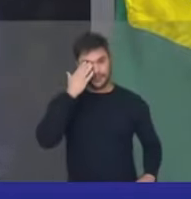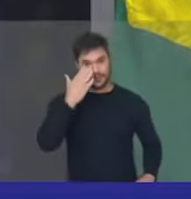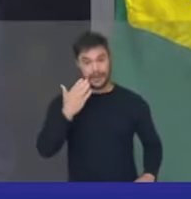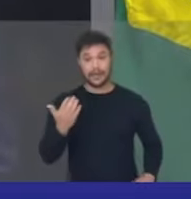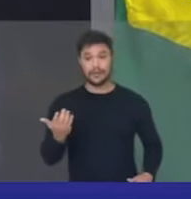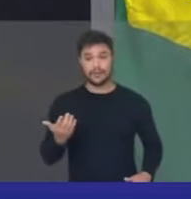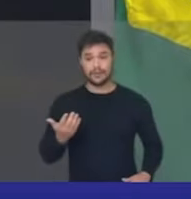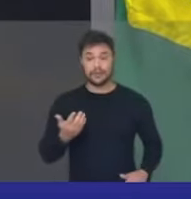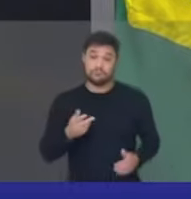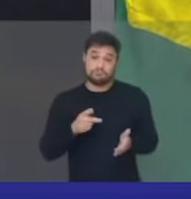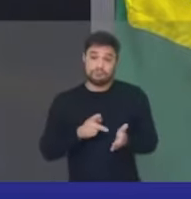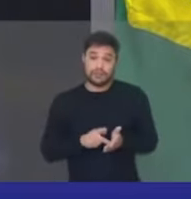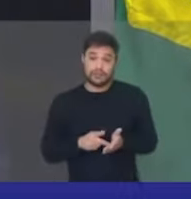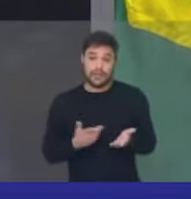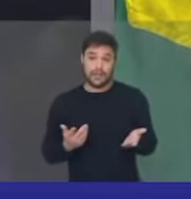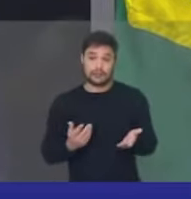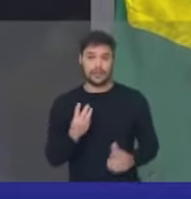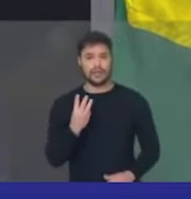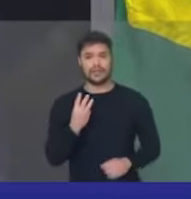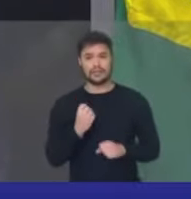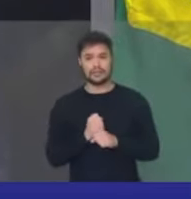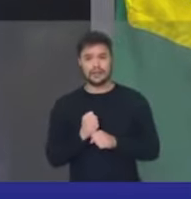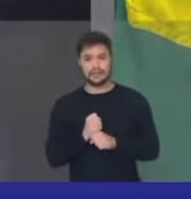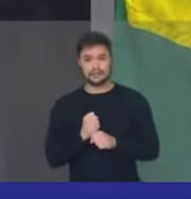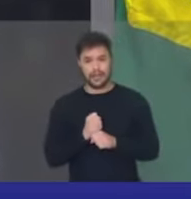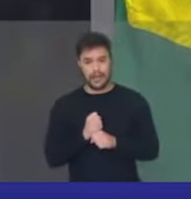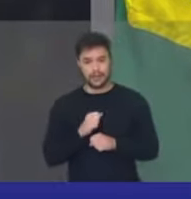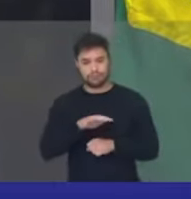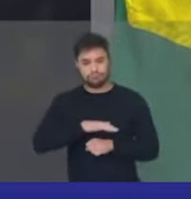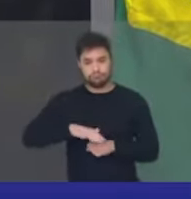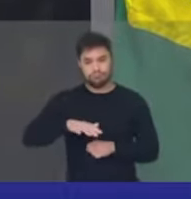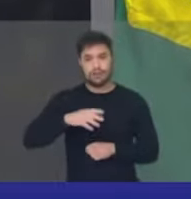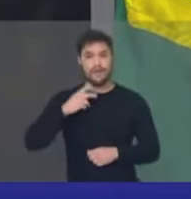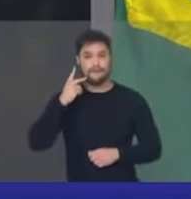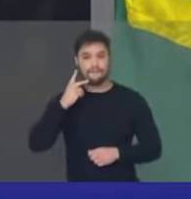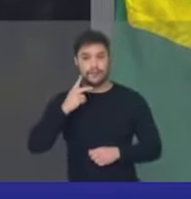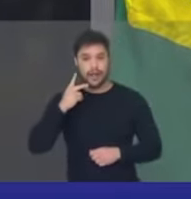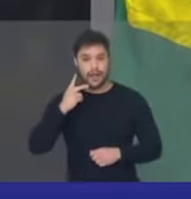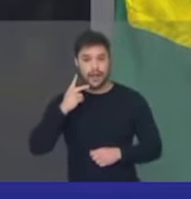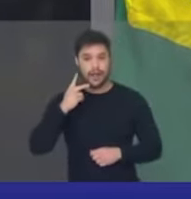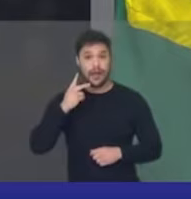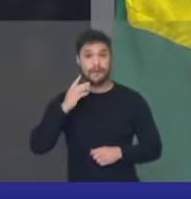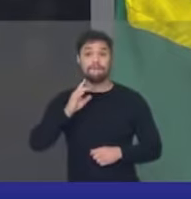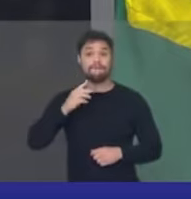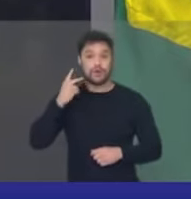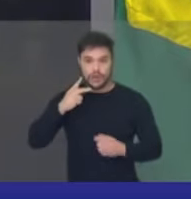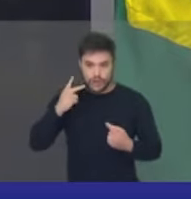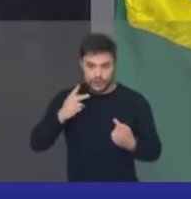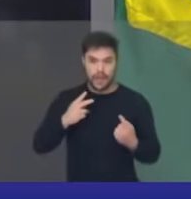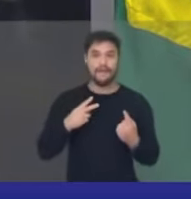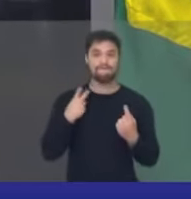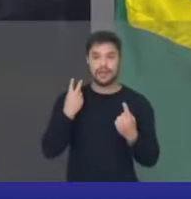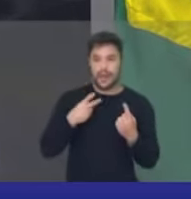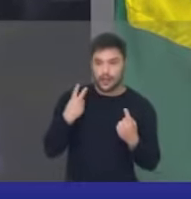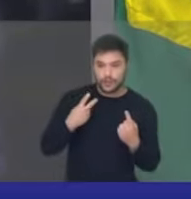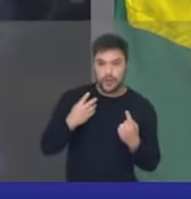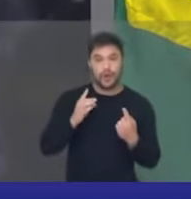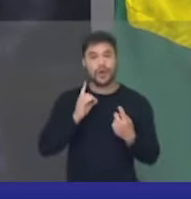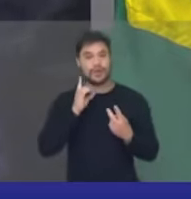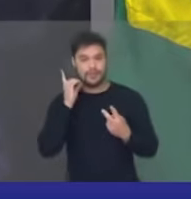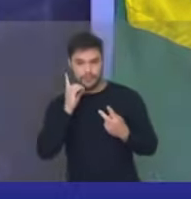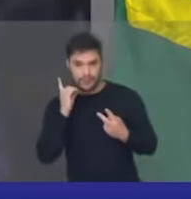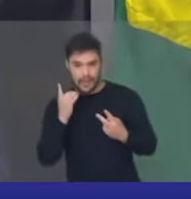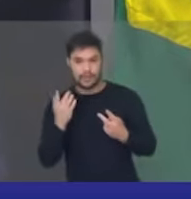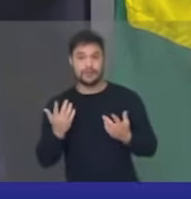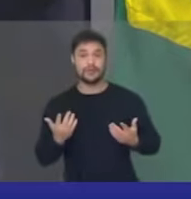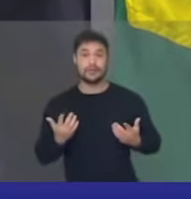eu confesso que nesses TRS anos que eu tenho de político dois de vereadores Vereador e um e pouco né de deputado federal eu